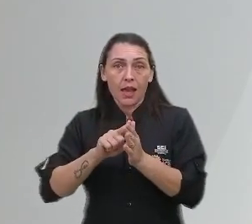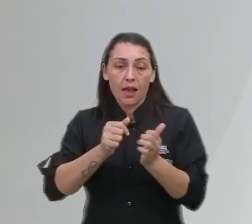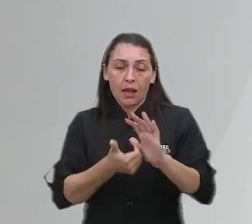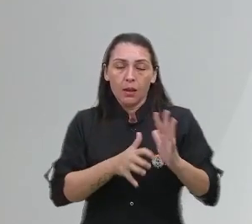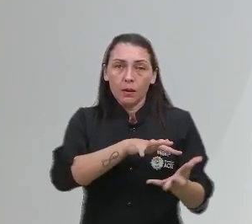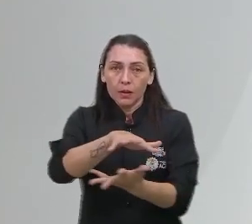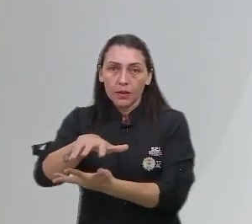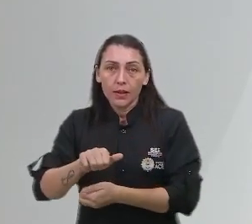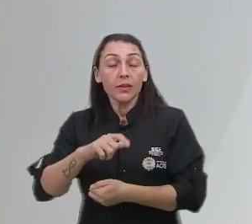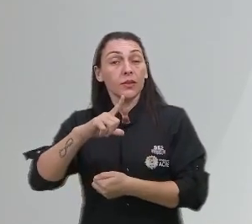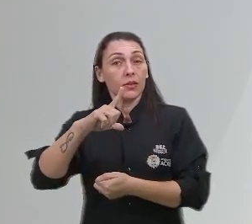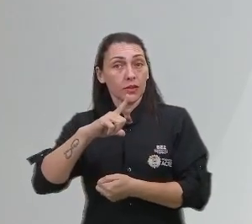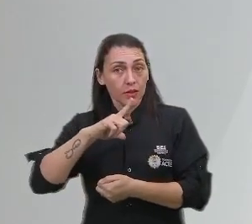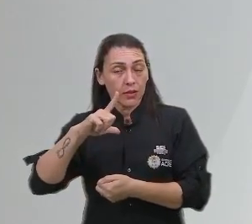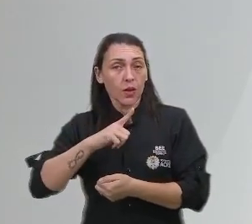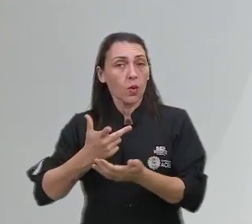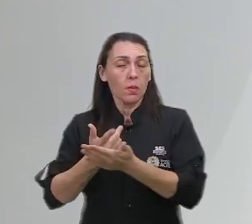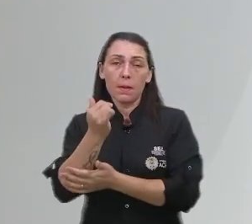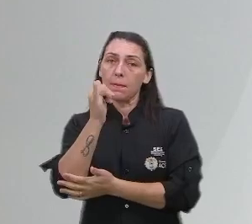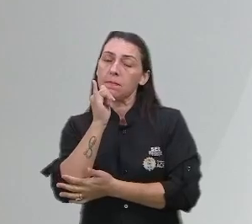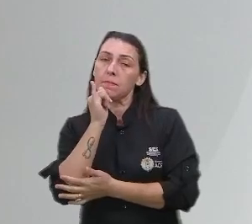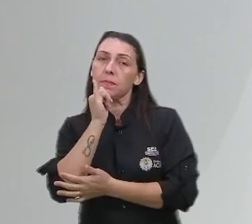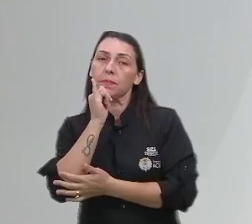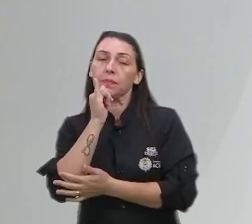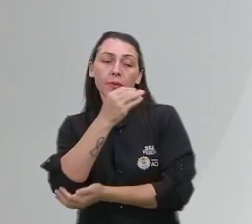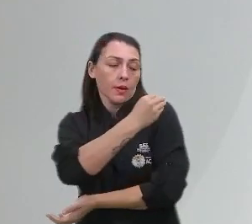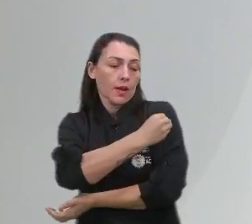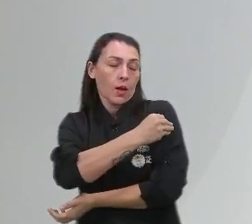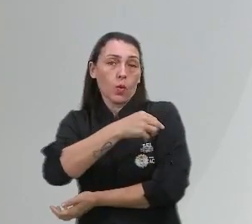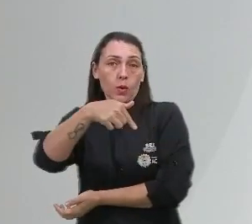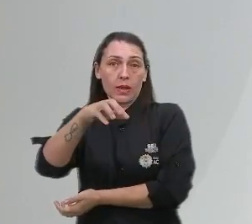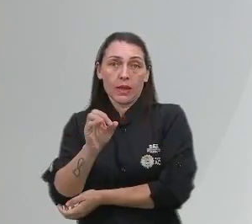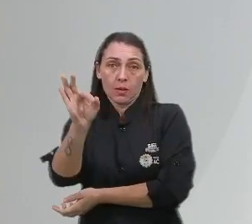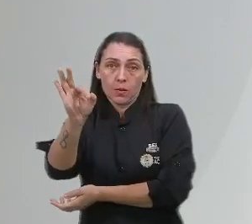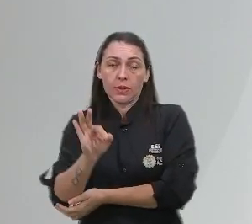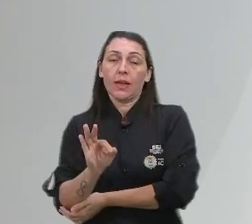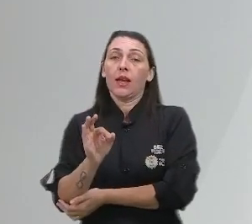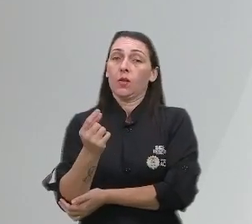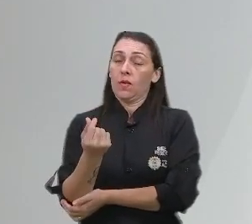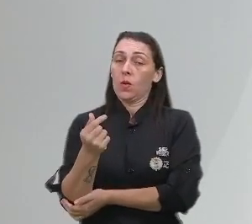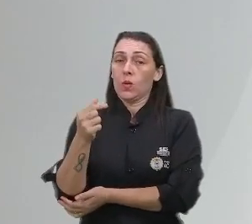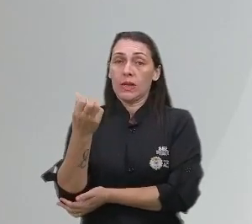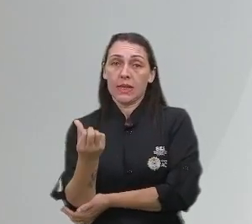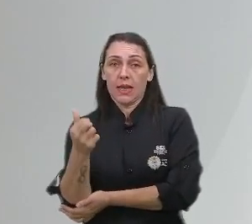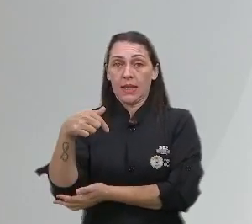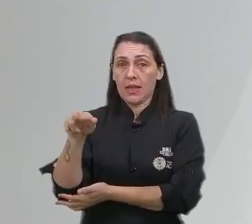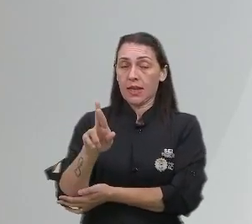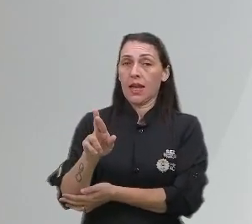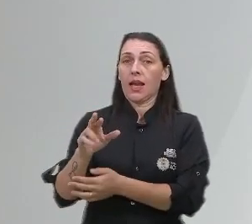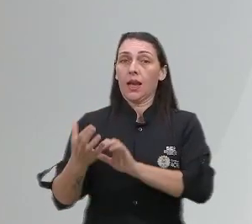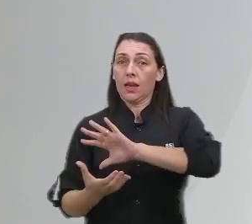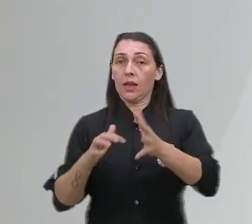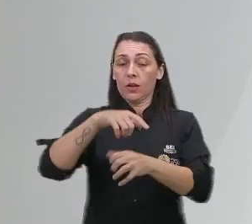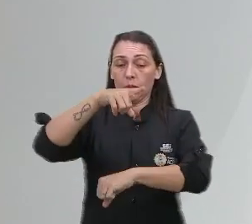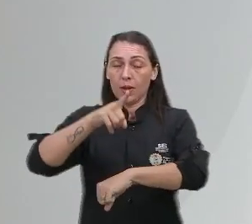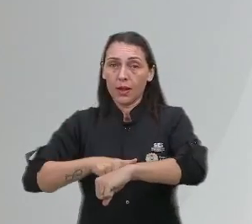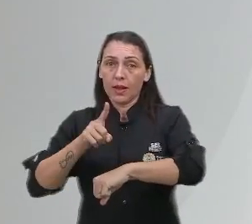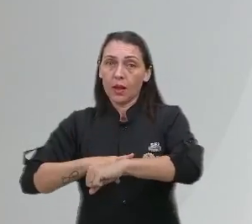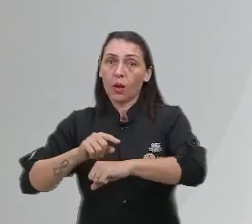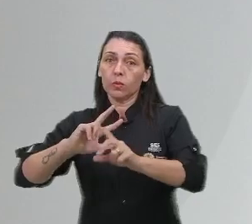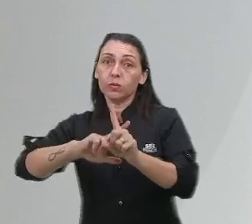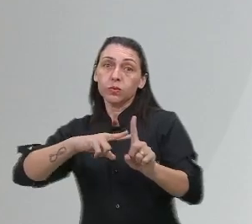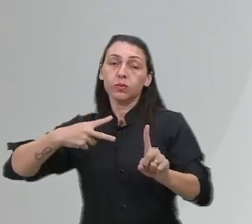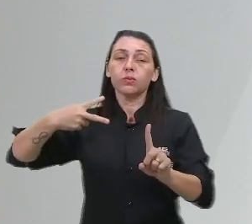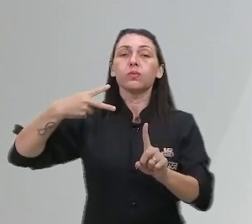tinha o costume de comprar, por exemplo, álcool 70 no preço de R$ 6, R$ 7, durante a pandemia esse preço